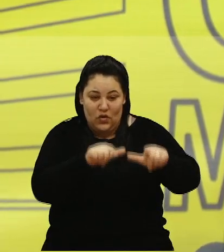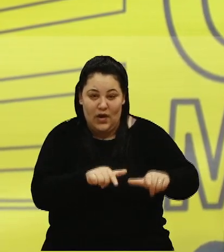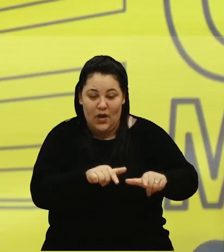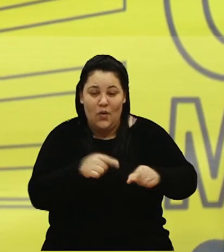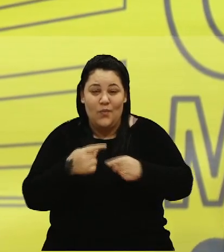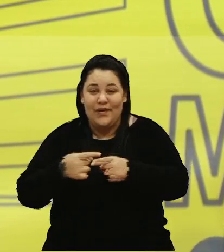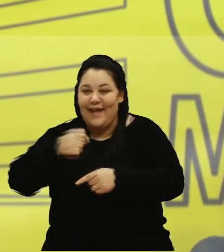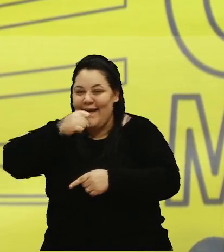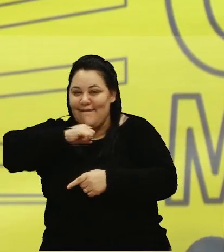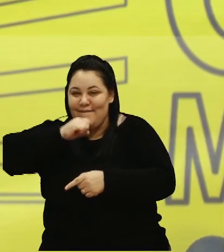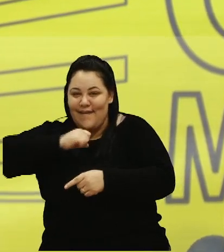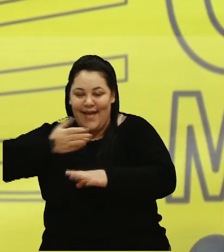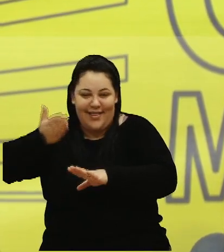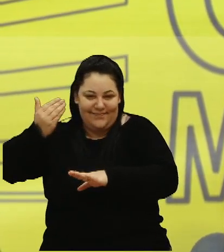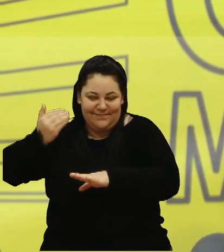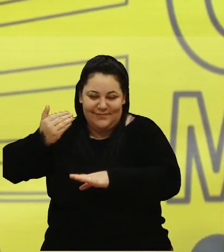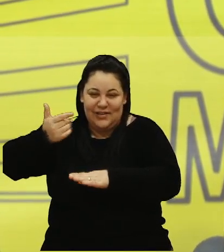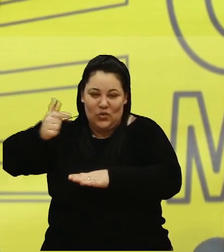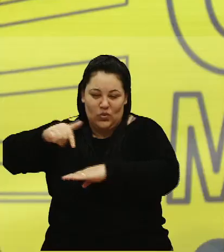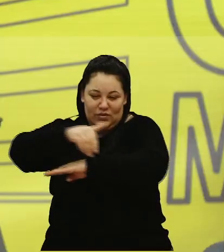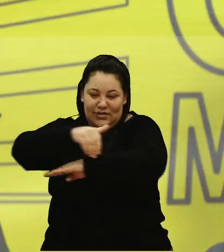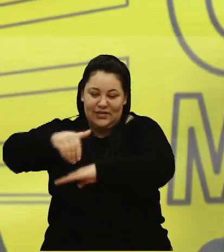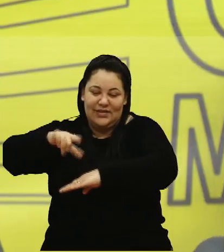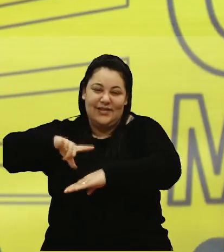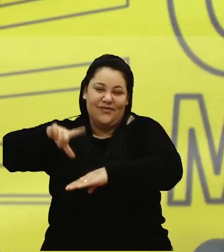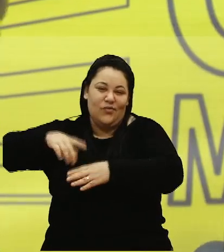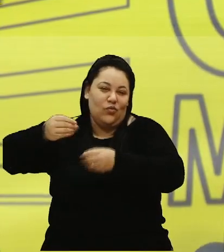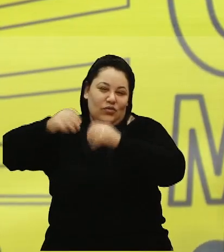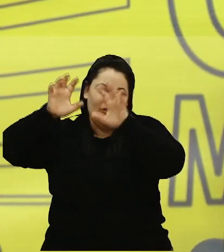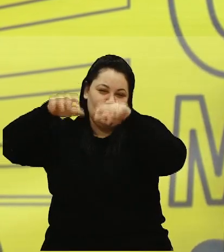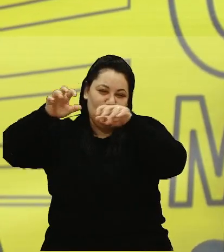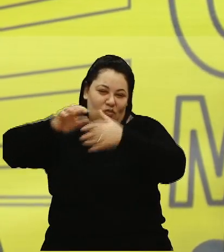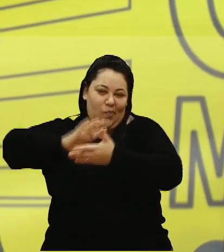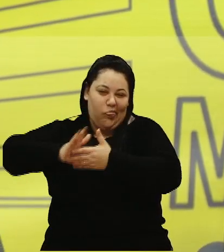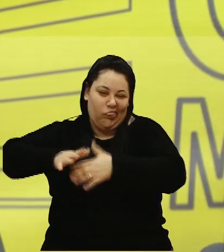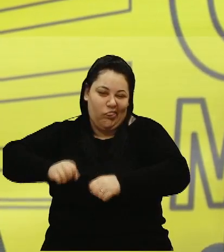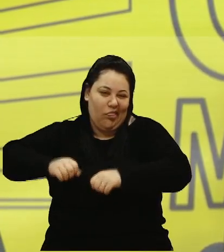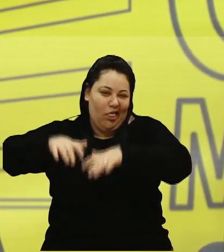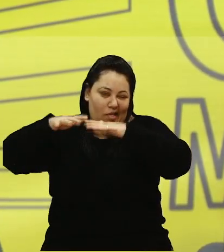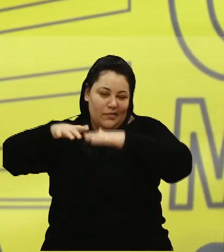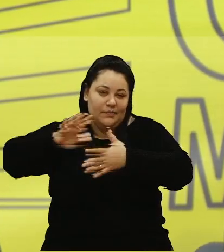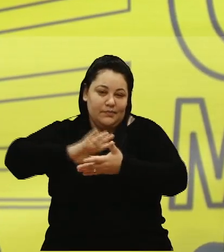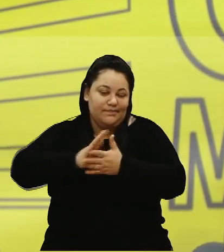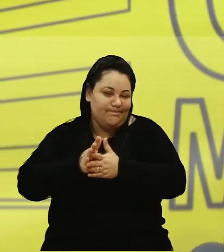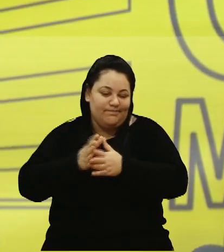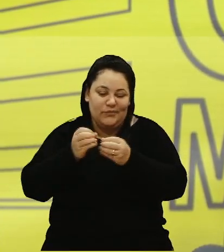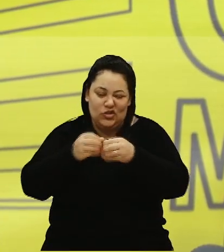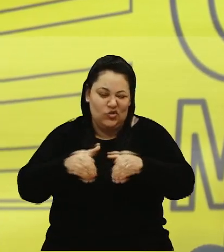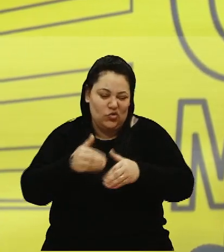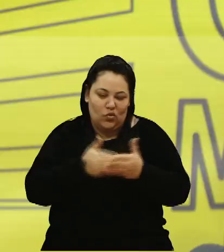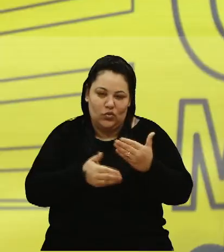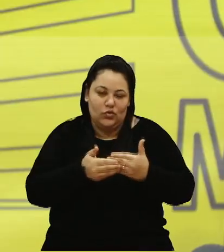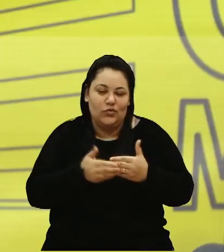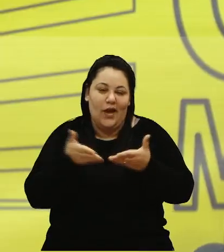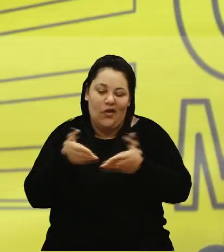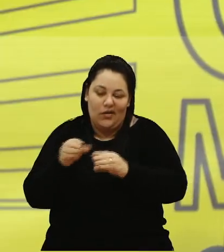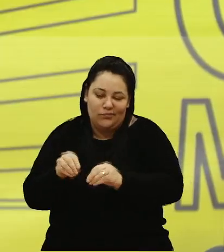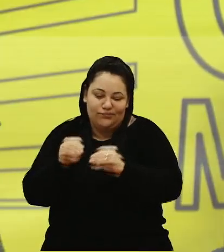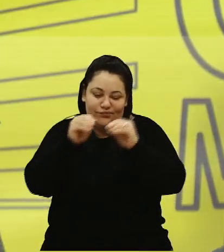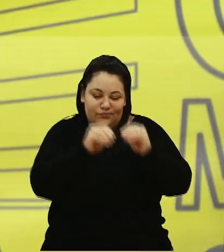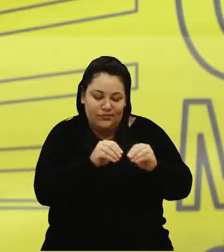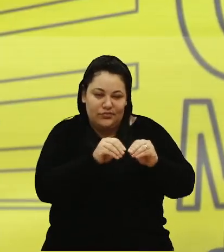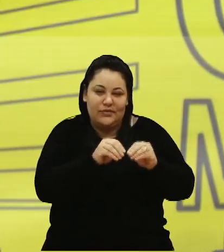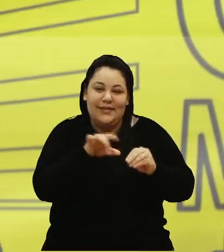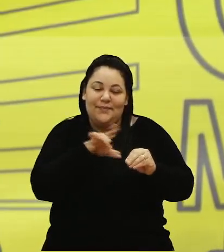antiga ela era em outro endereço e com aquelas enchentes que teve, né, a enchente histórica acabou prejudicando muito, mas tem mal que